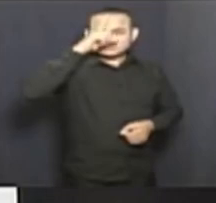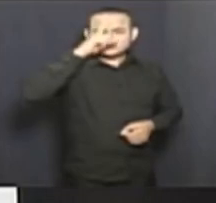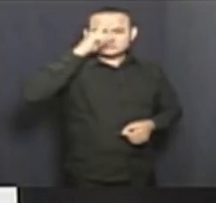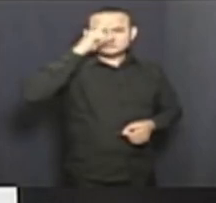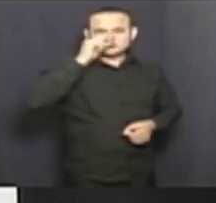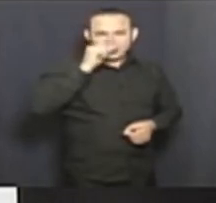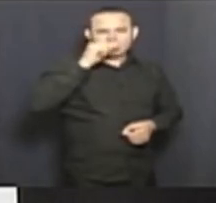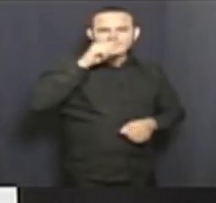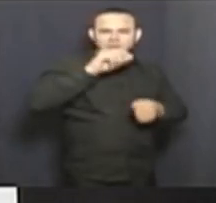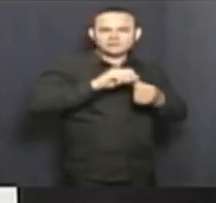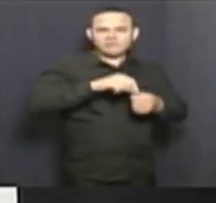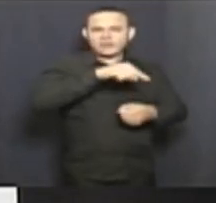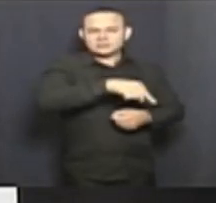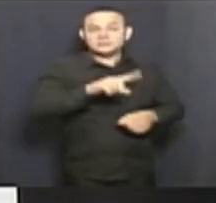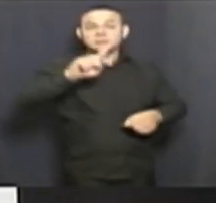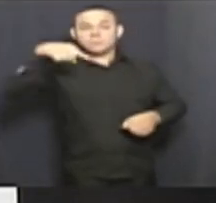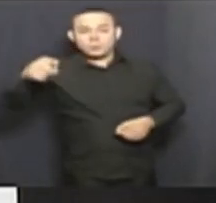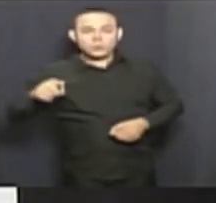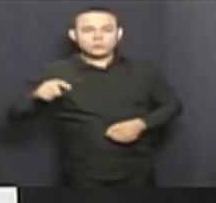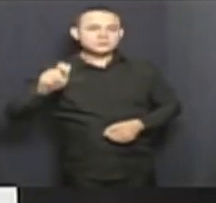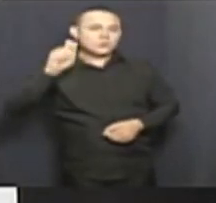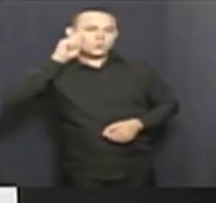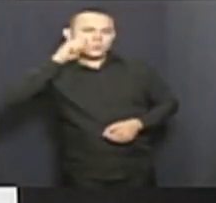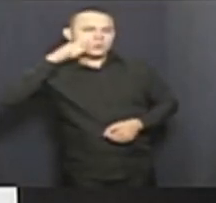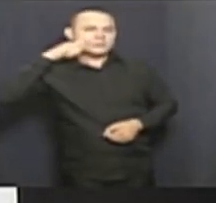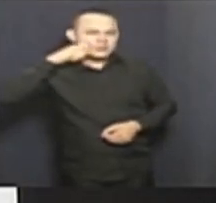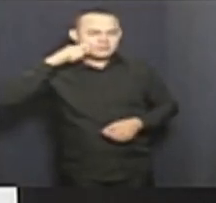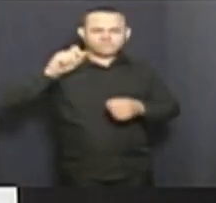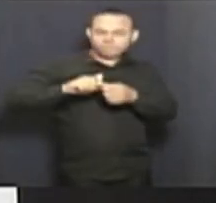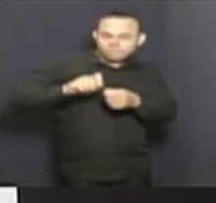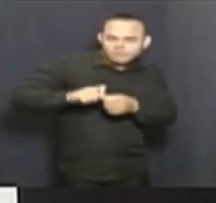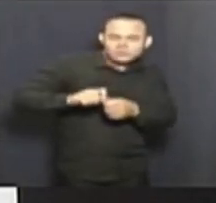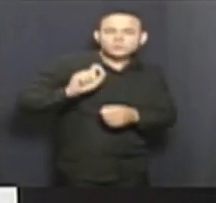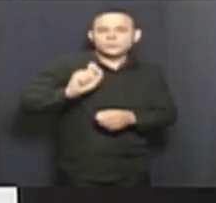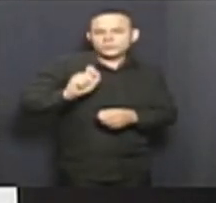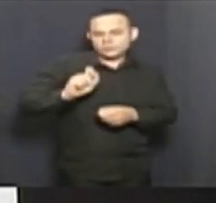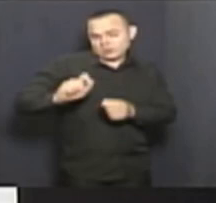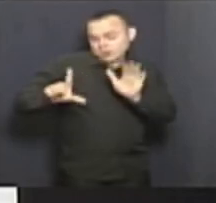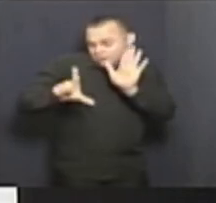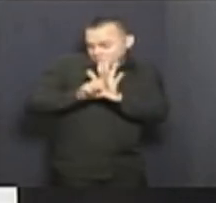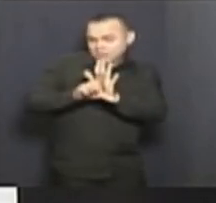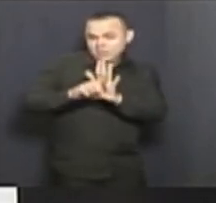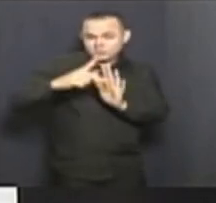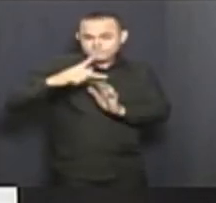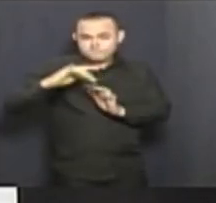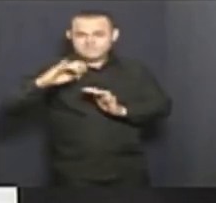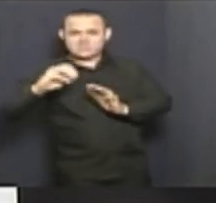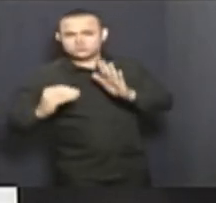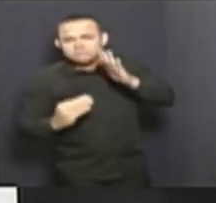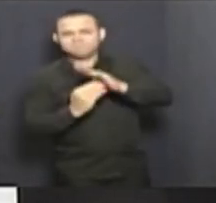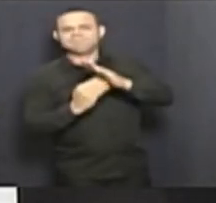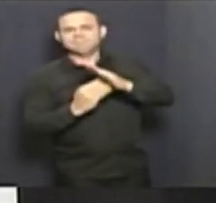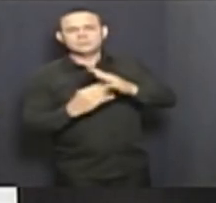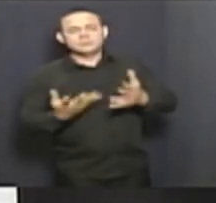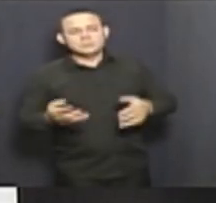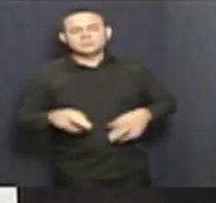depois o andré fez a lei do piso inclusive pra